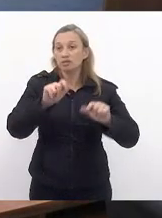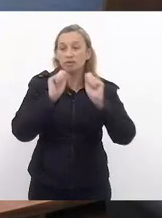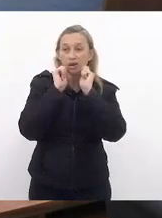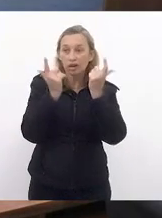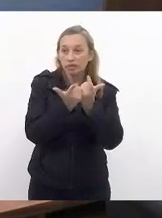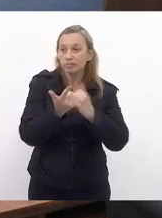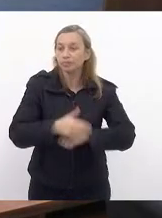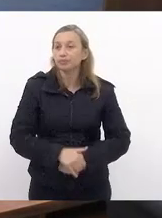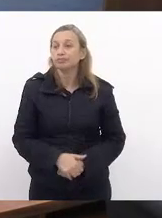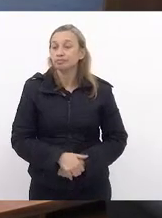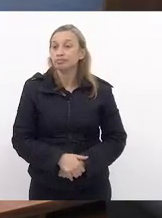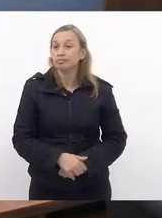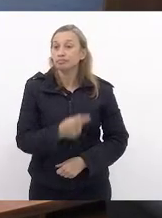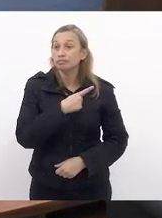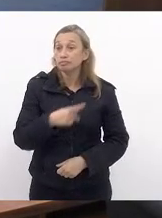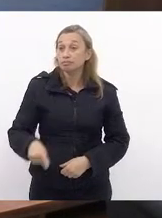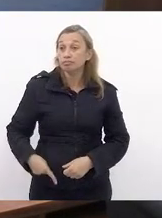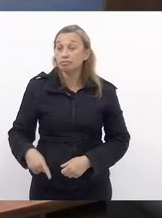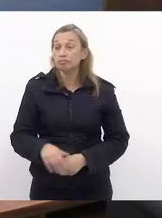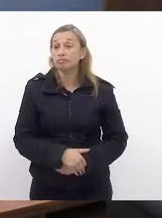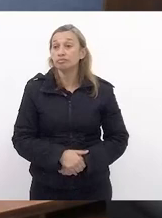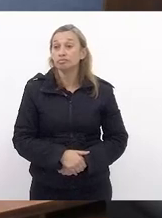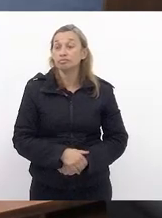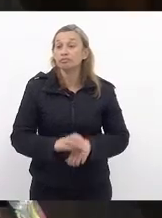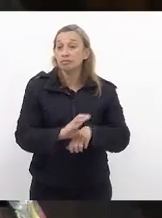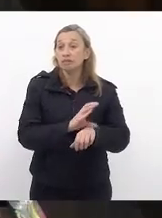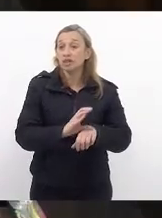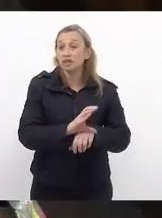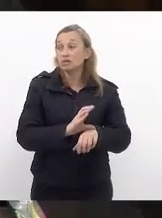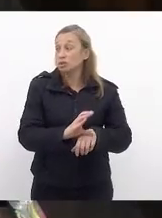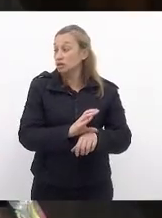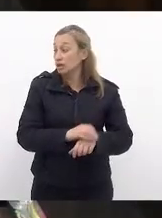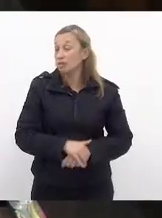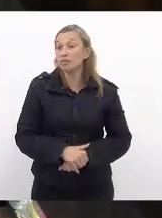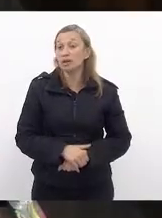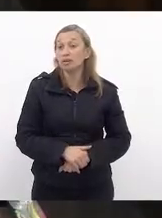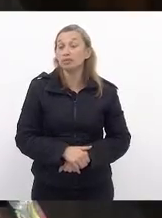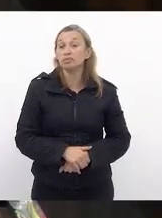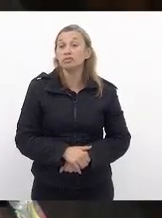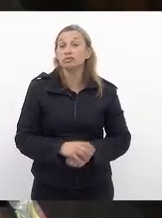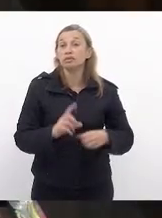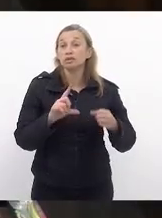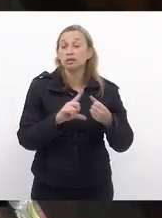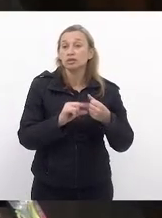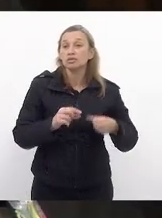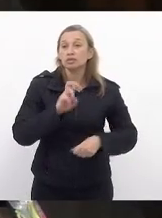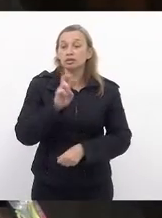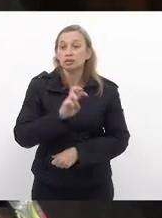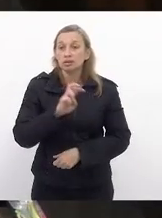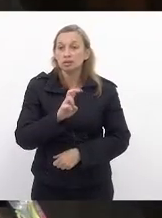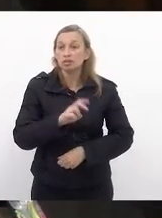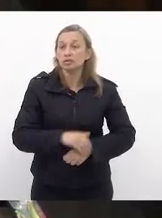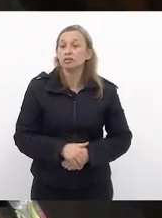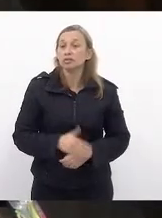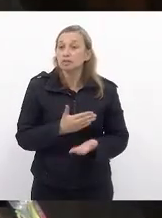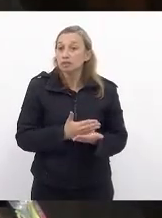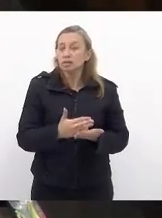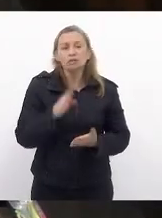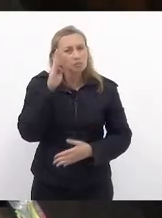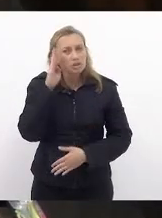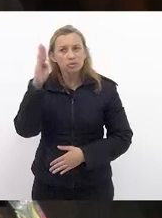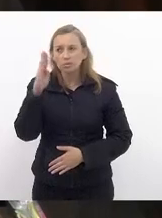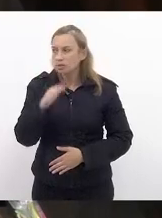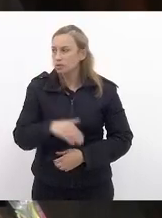alerj Presidente a Constituição em seu artigo 5º tem como princípio